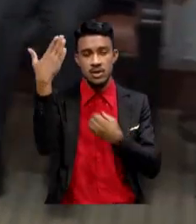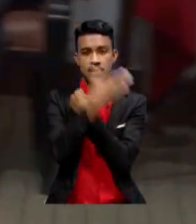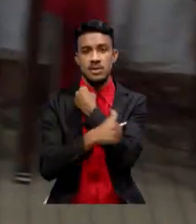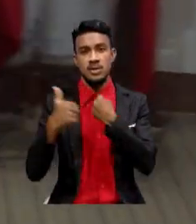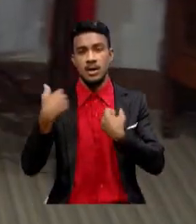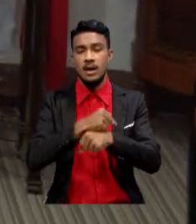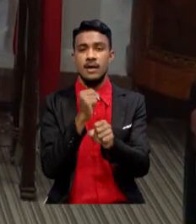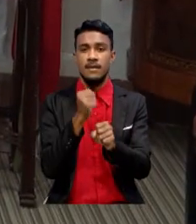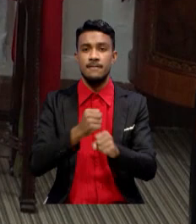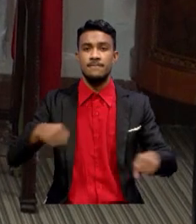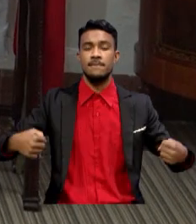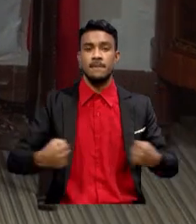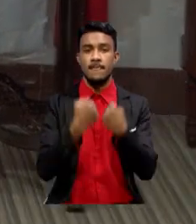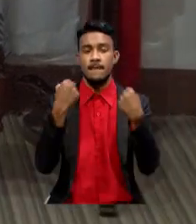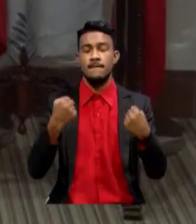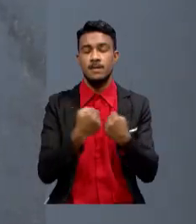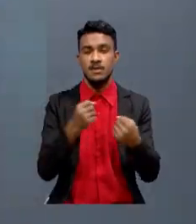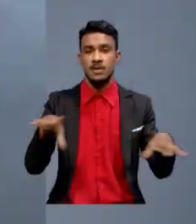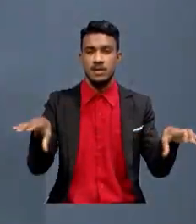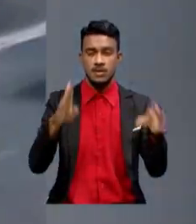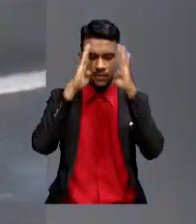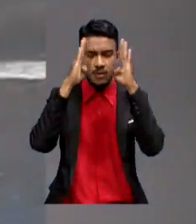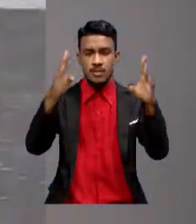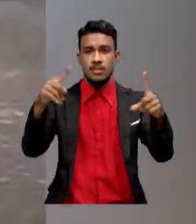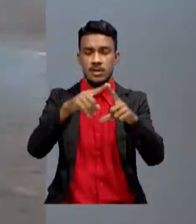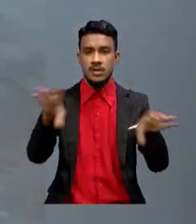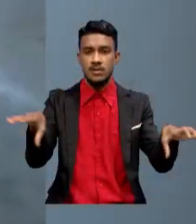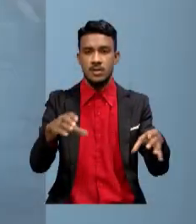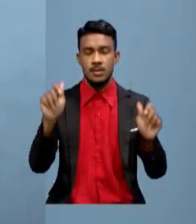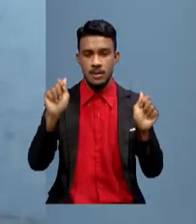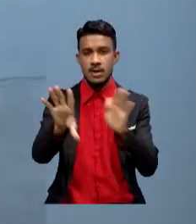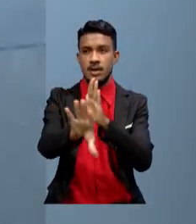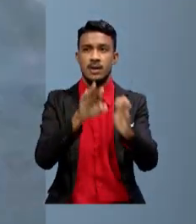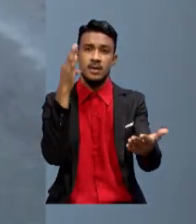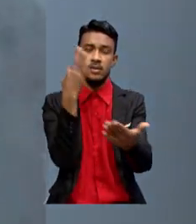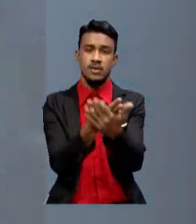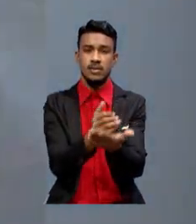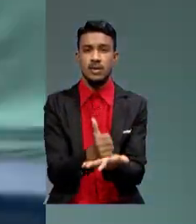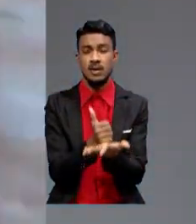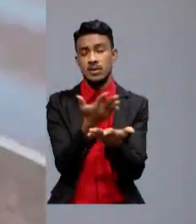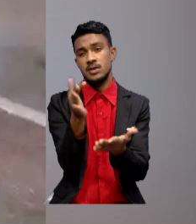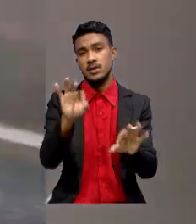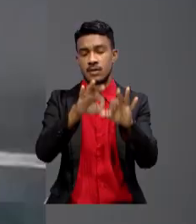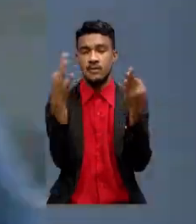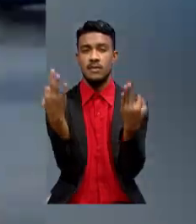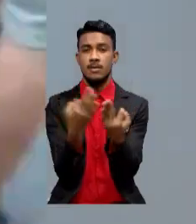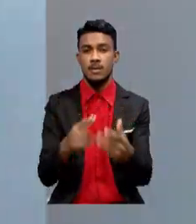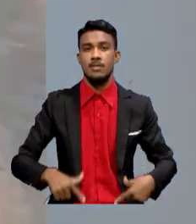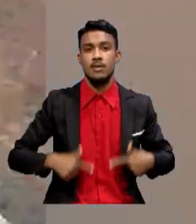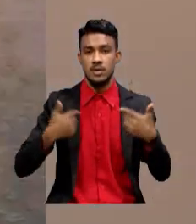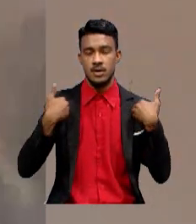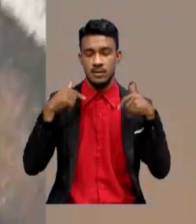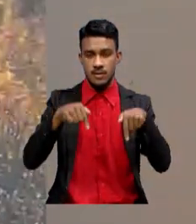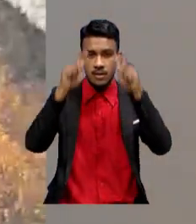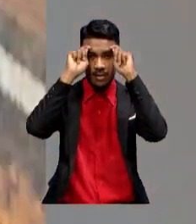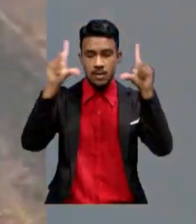Tirlos trabalhador sirene foco ba serviço para bele hetan osan ho de sustenta sirene necessidade no hadia mores família nian e a Timor